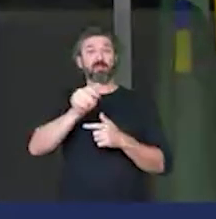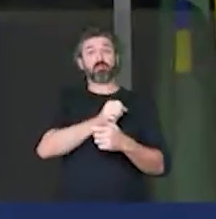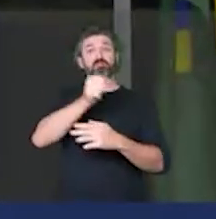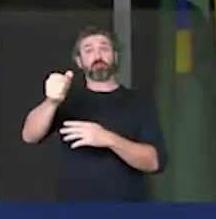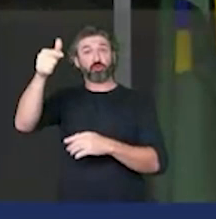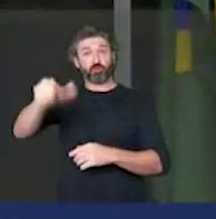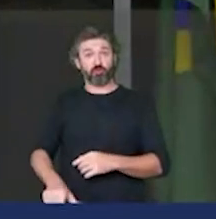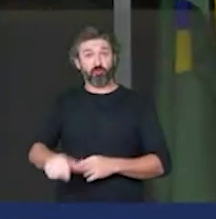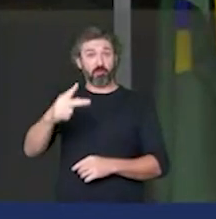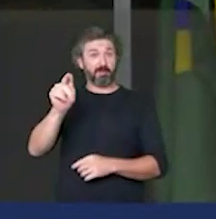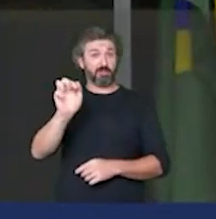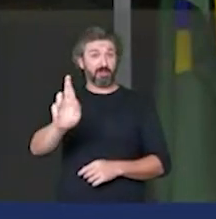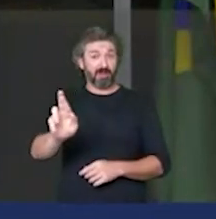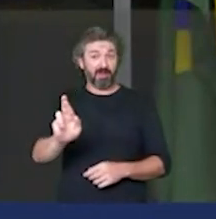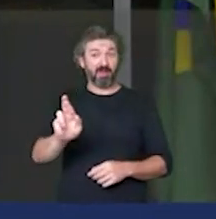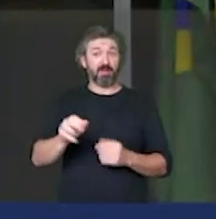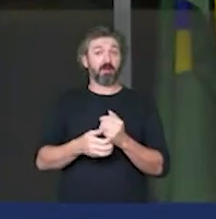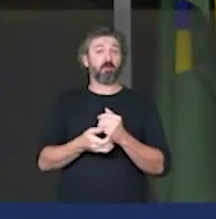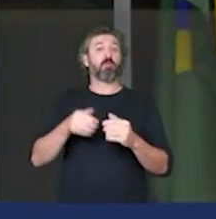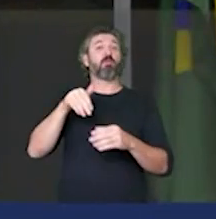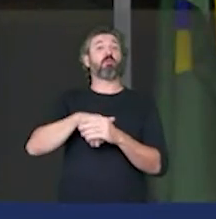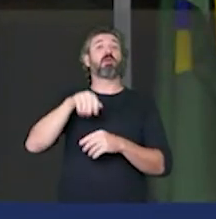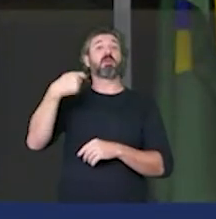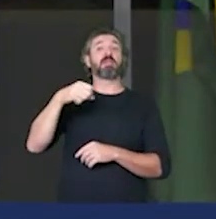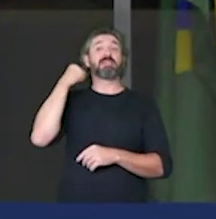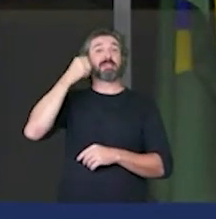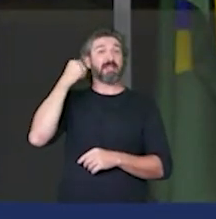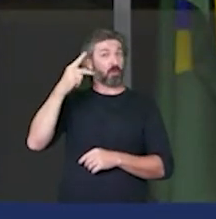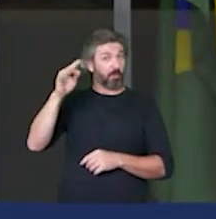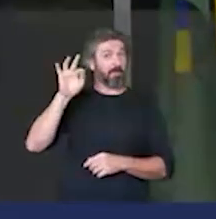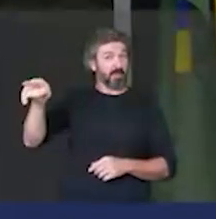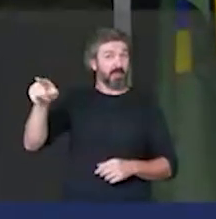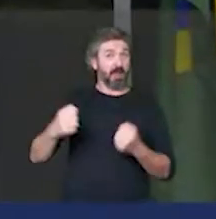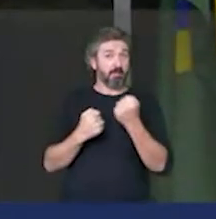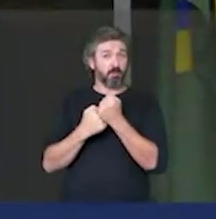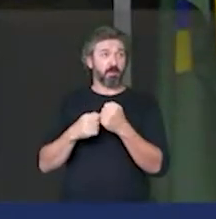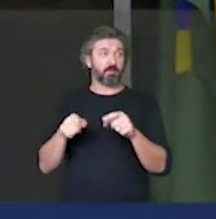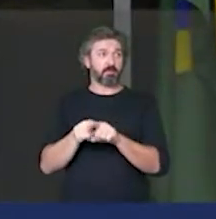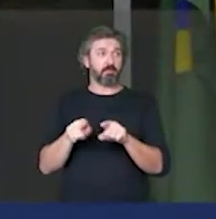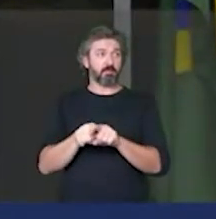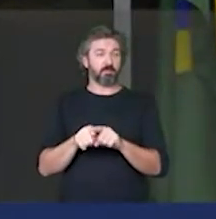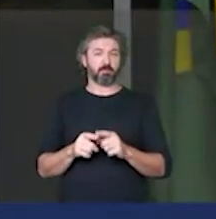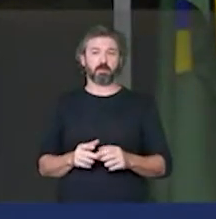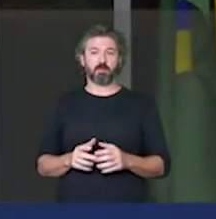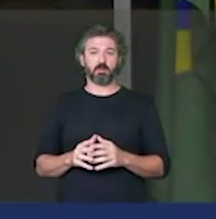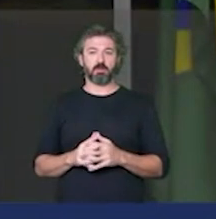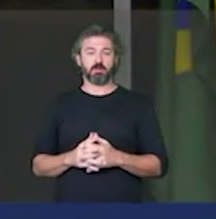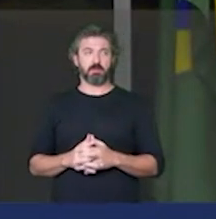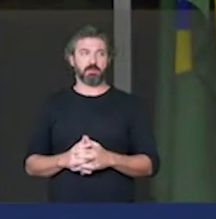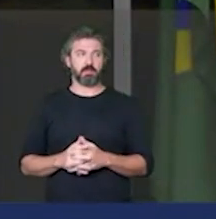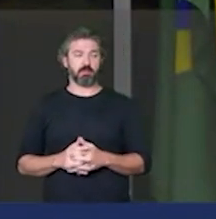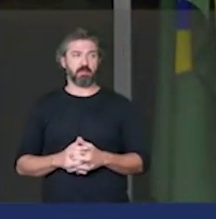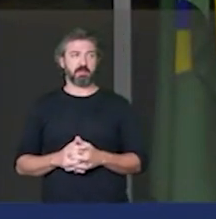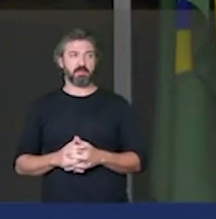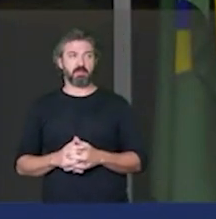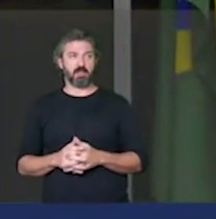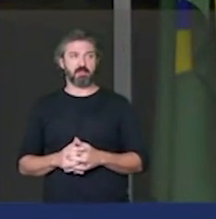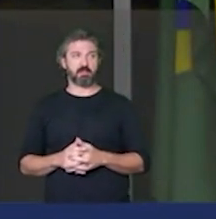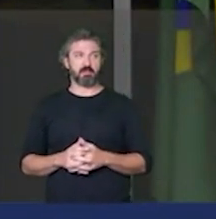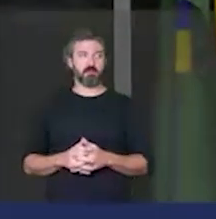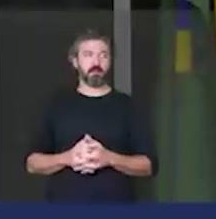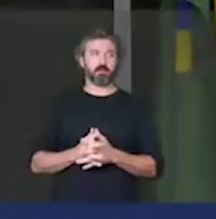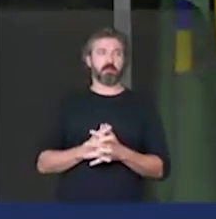à Procuradoria-Geral da República com os votos dos senadores petistas e tem blindado os parlamentares,